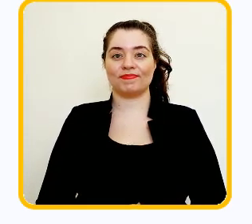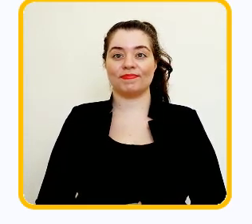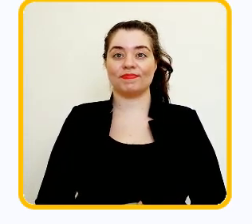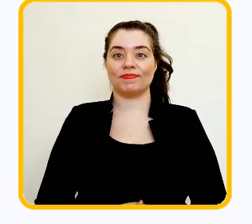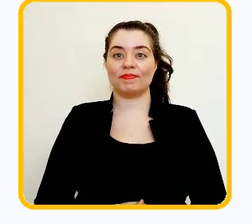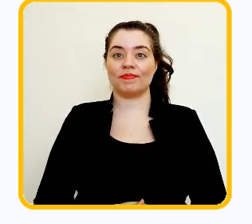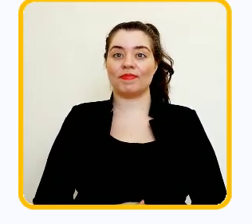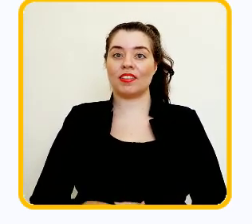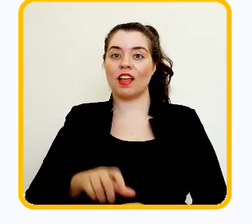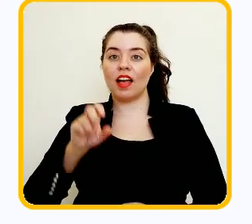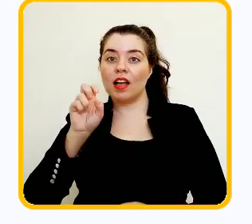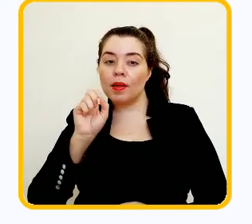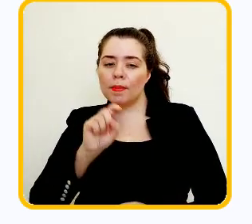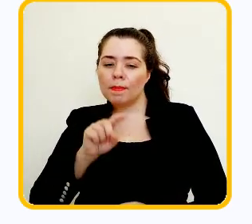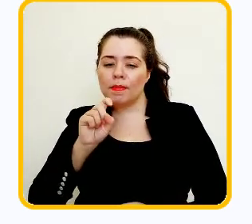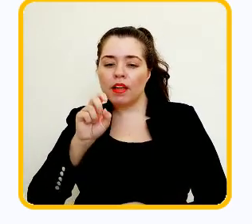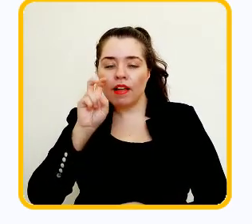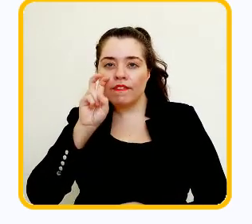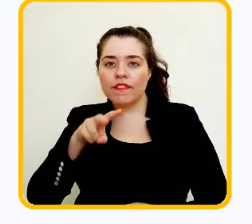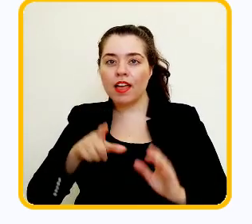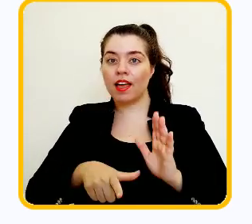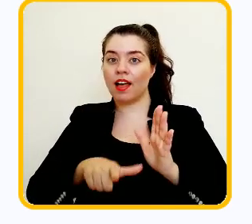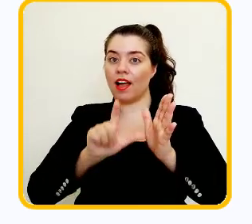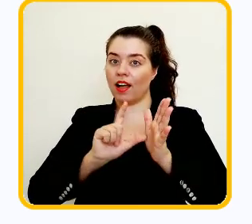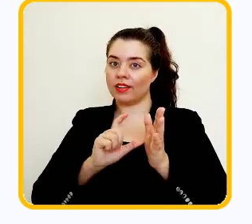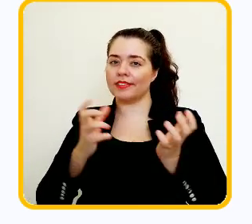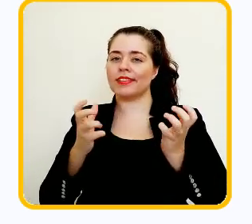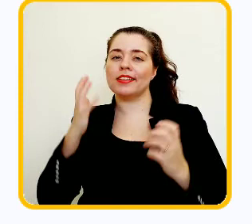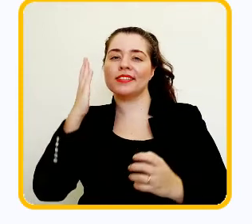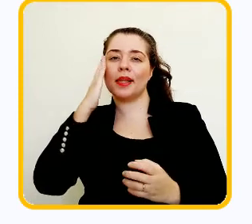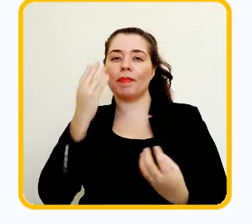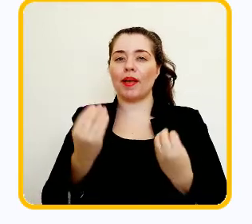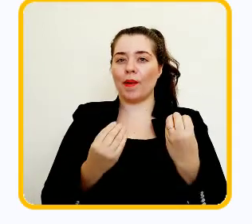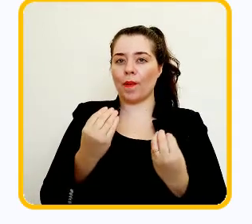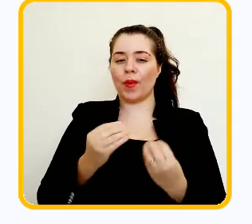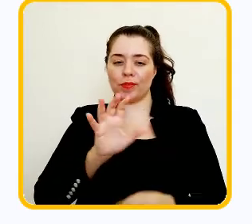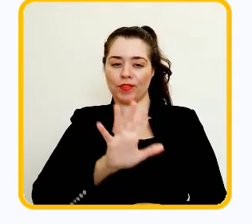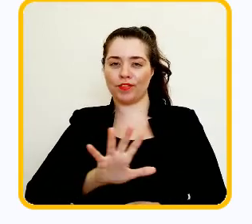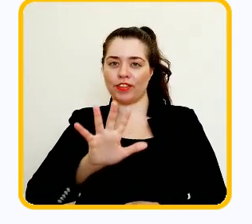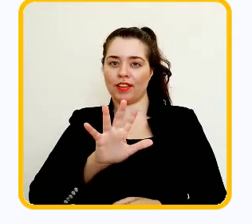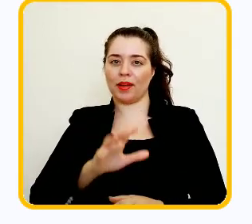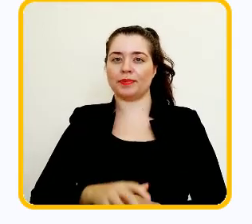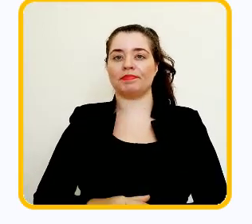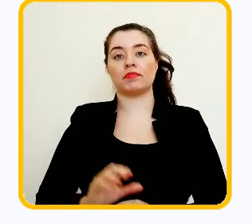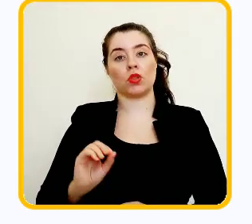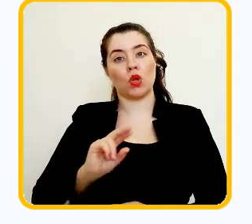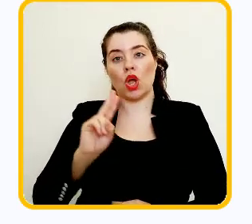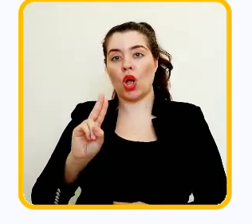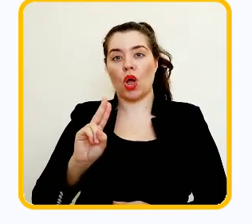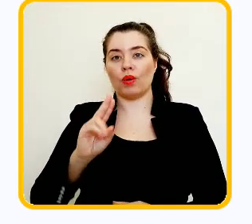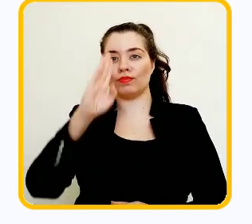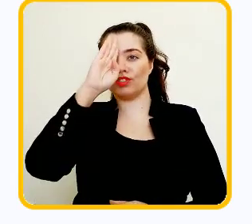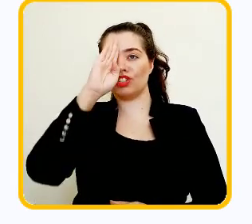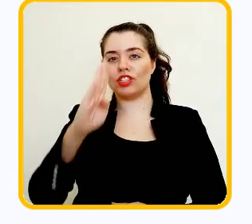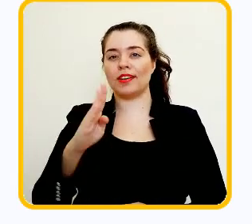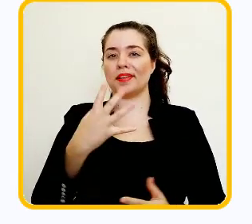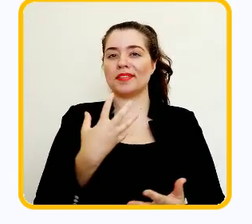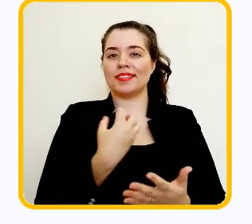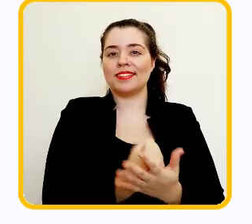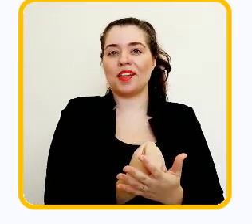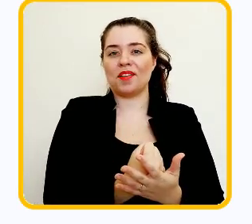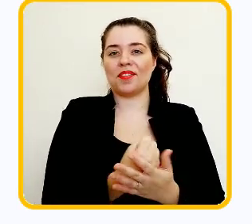Clique em pré-visualizar se você deseja ter uma visualização antes da postagem ou em salvar para incluir a